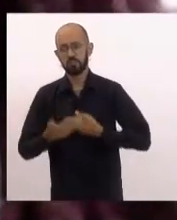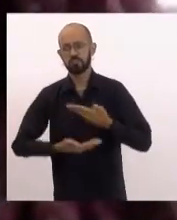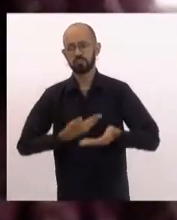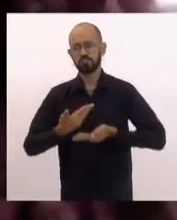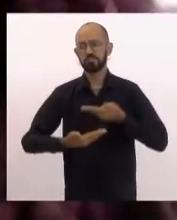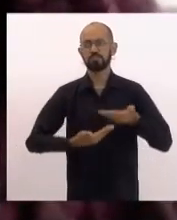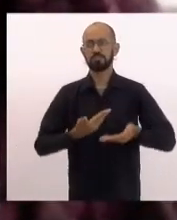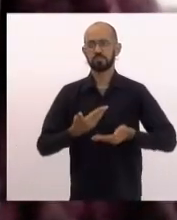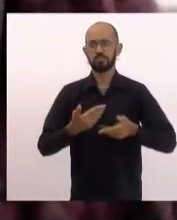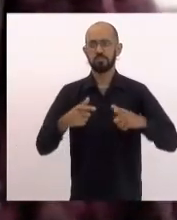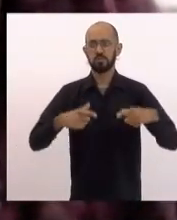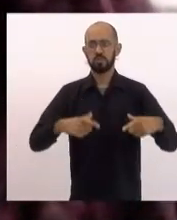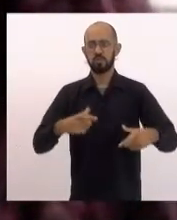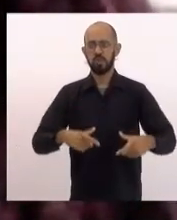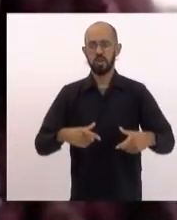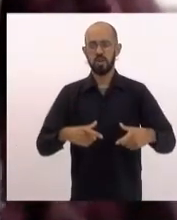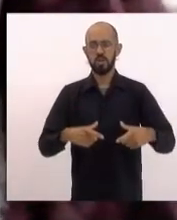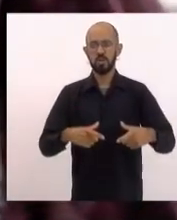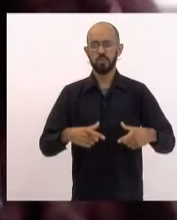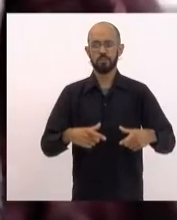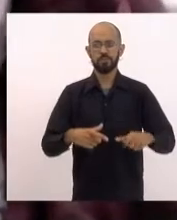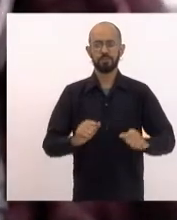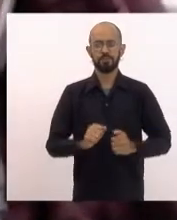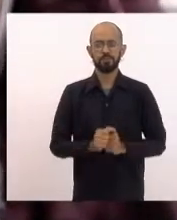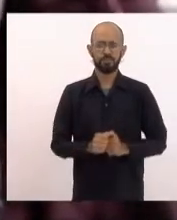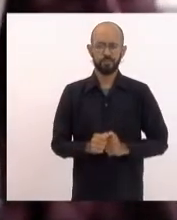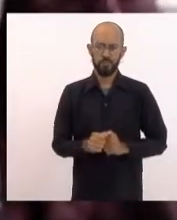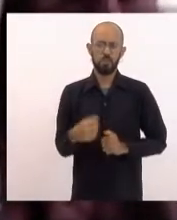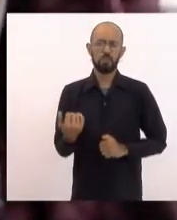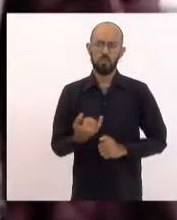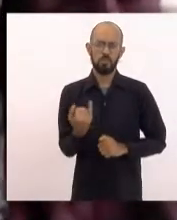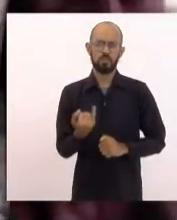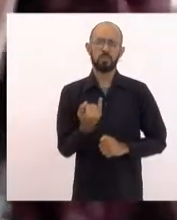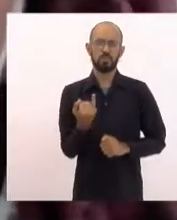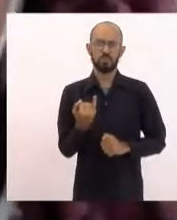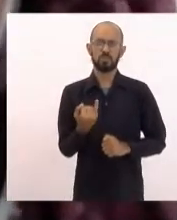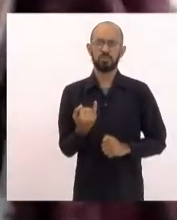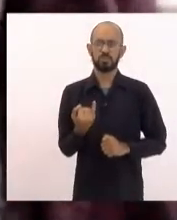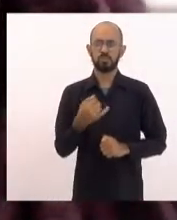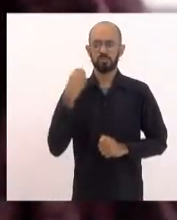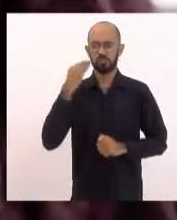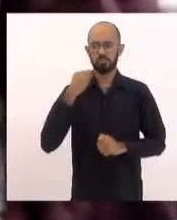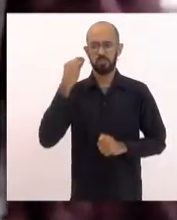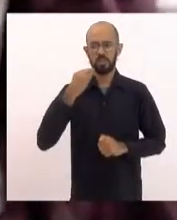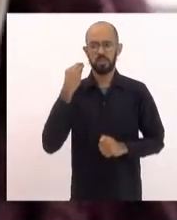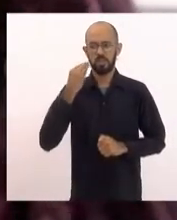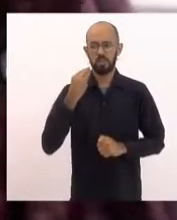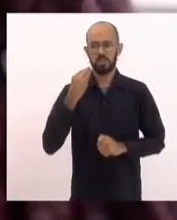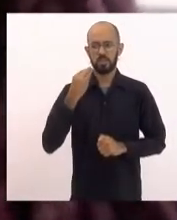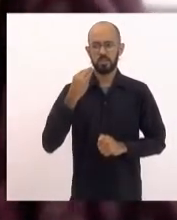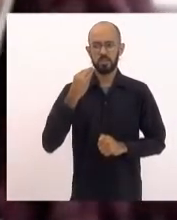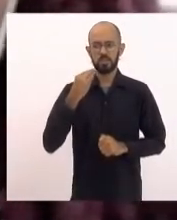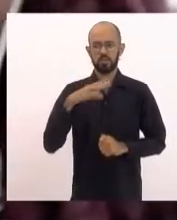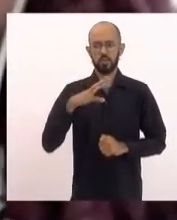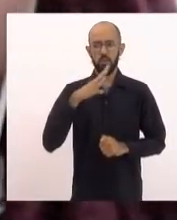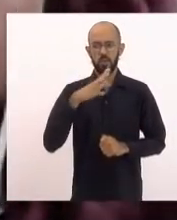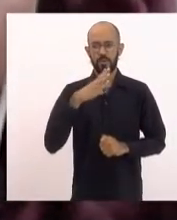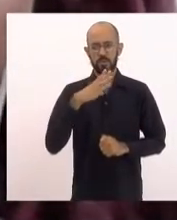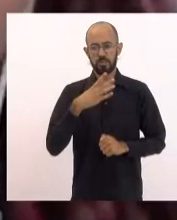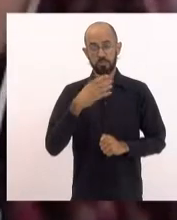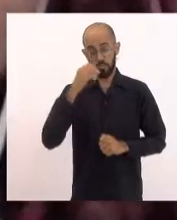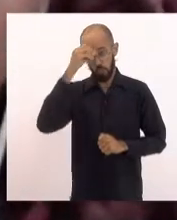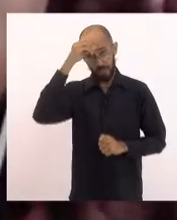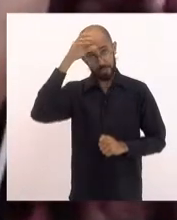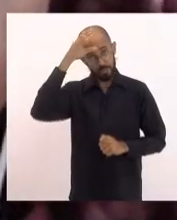nesse espaço, nesse território, como eu disse, de muita potência, de muitas experiências, muitos saberes, e que dão para